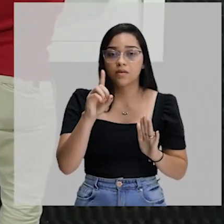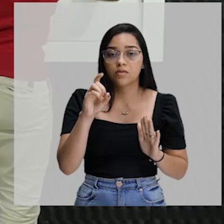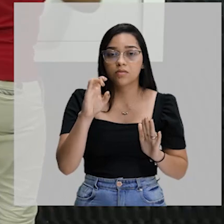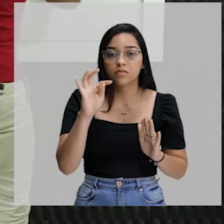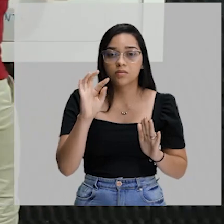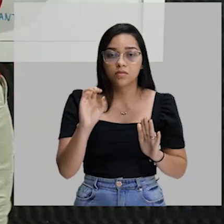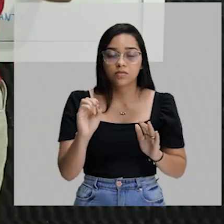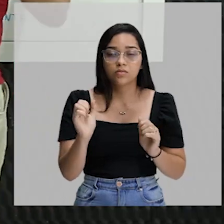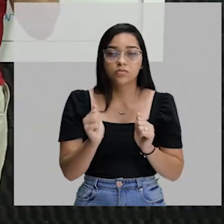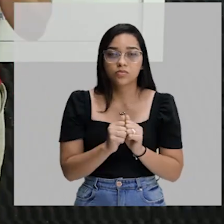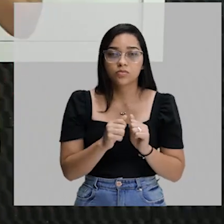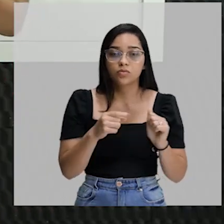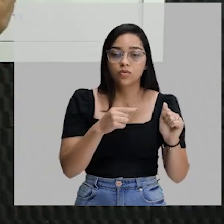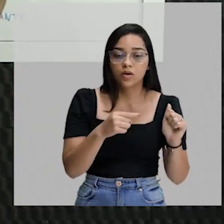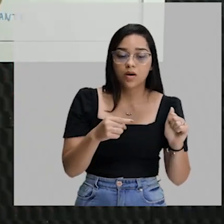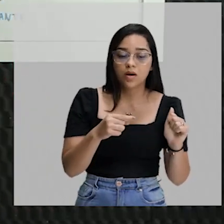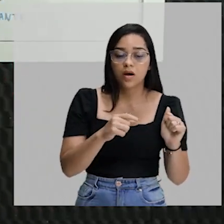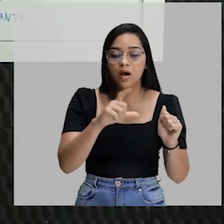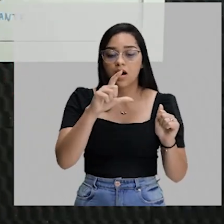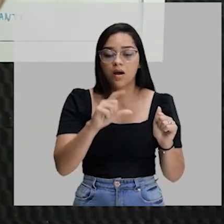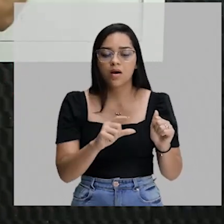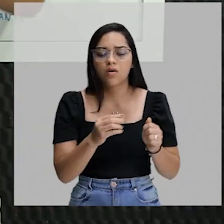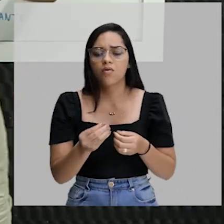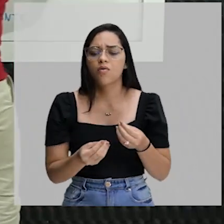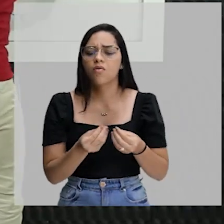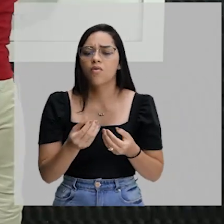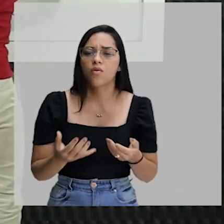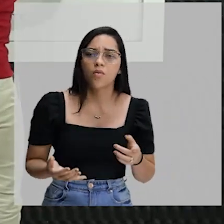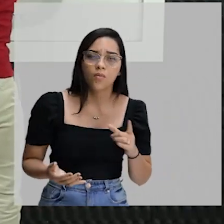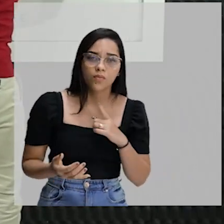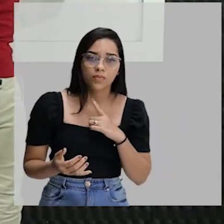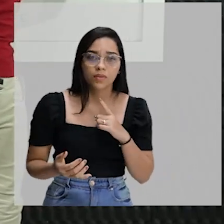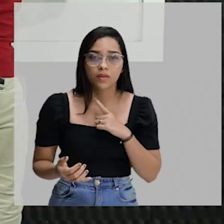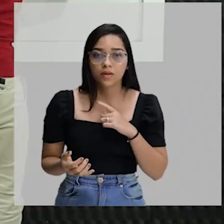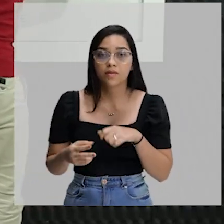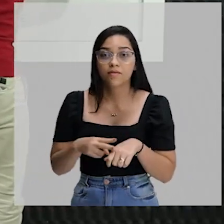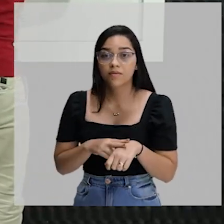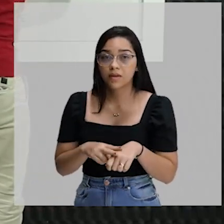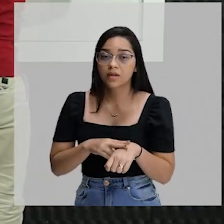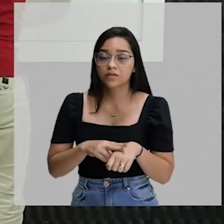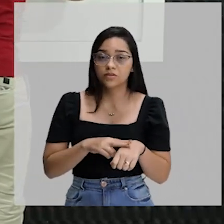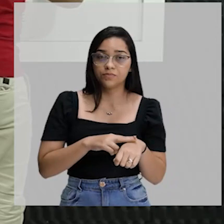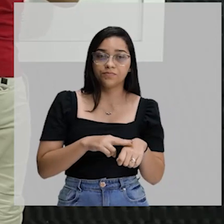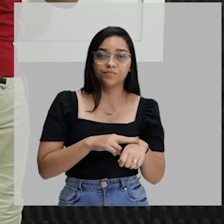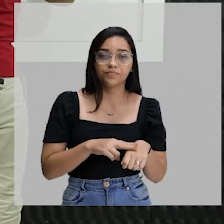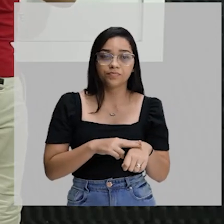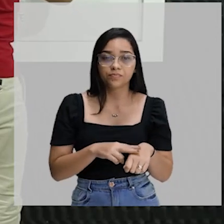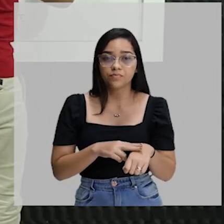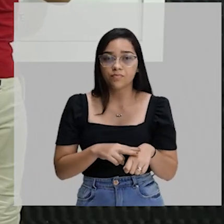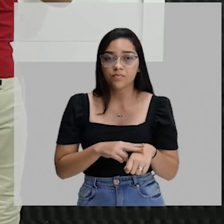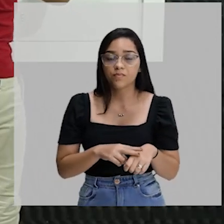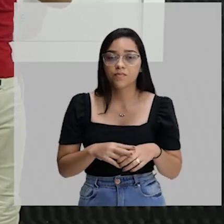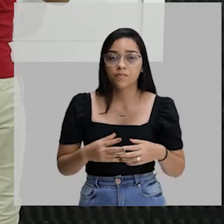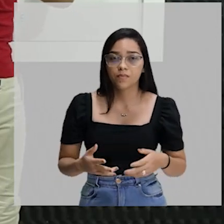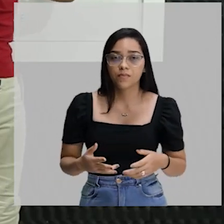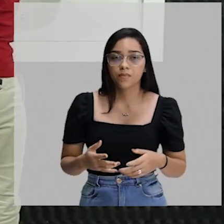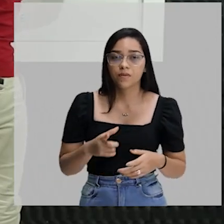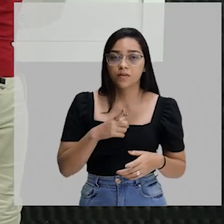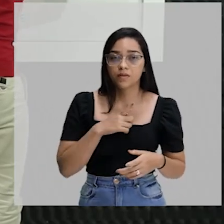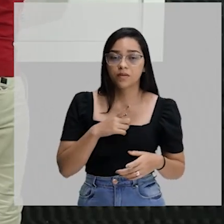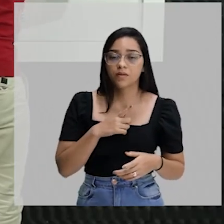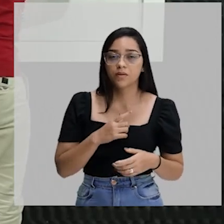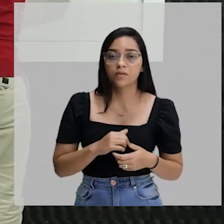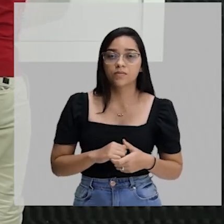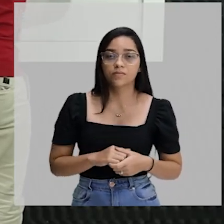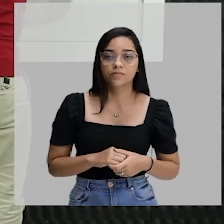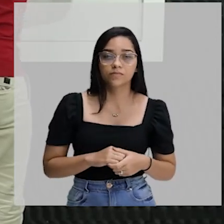azinho. Aqui é o genótipo. Como é o fenótipo? Esse aqui é um indivíduo verde. Aliás, desculpa. Esse aqui é um